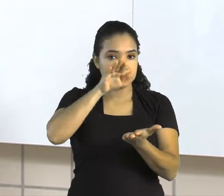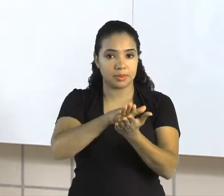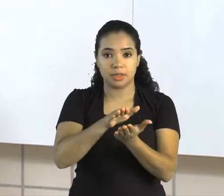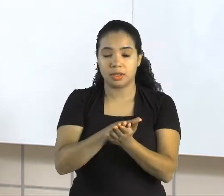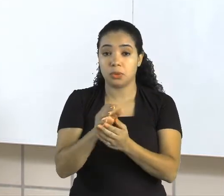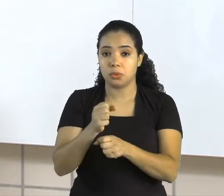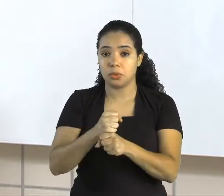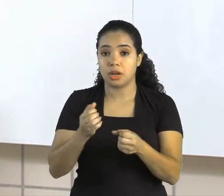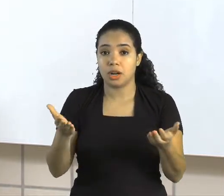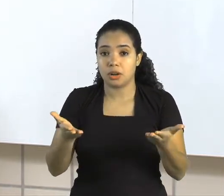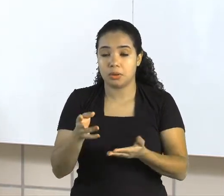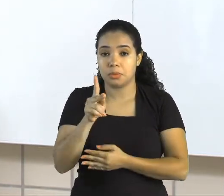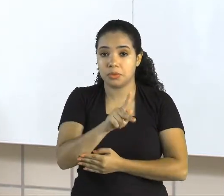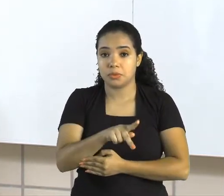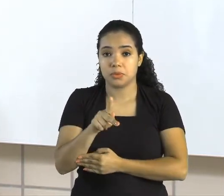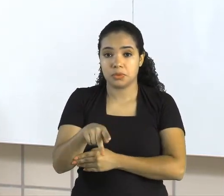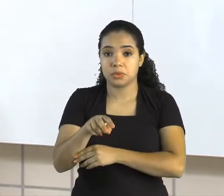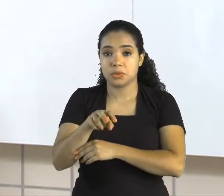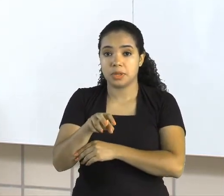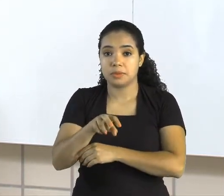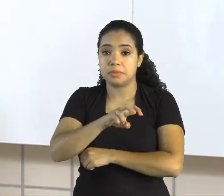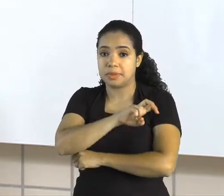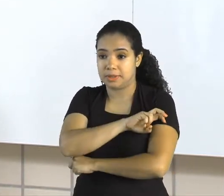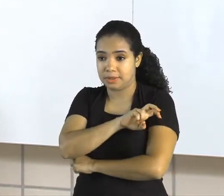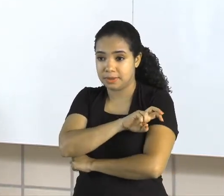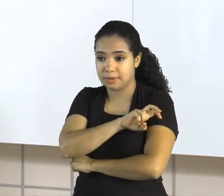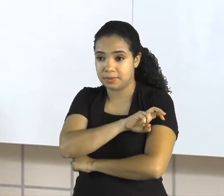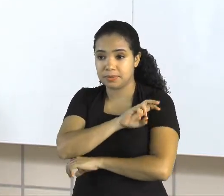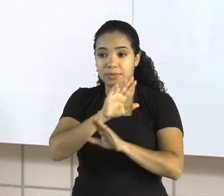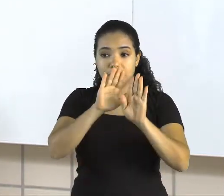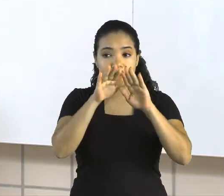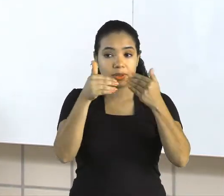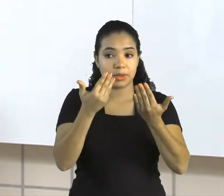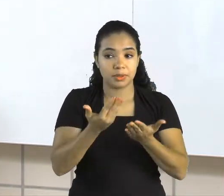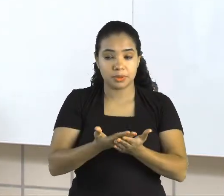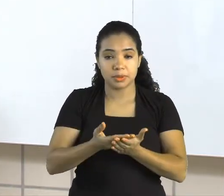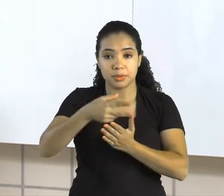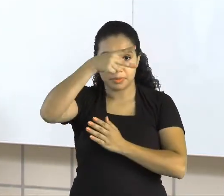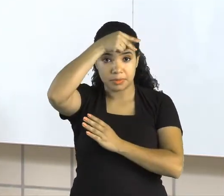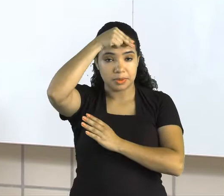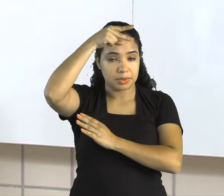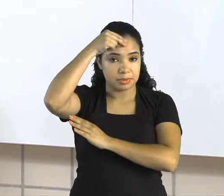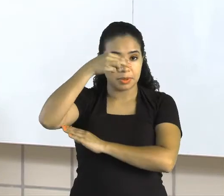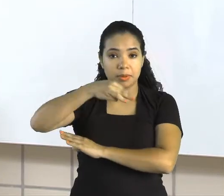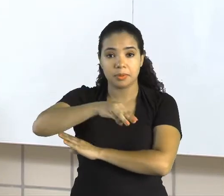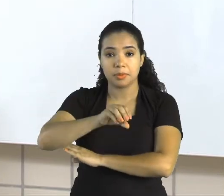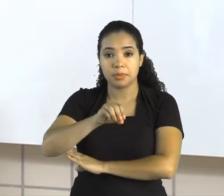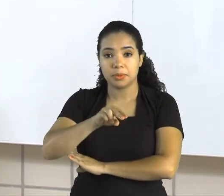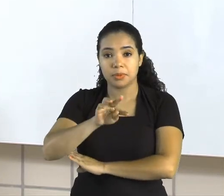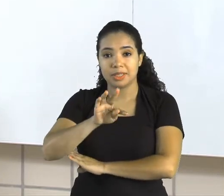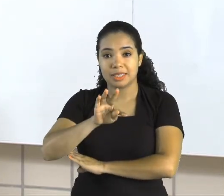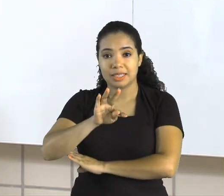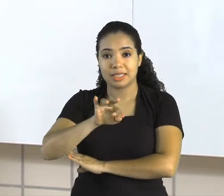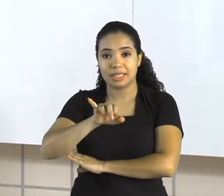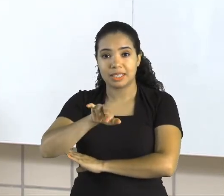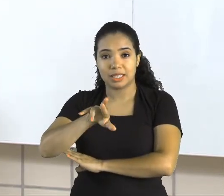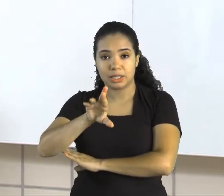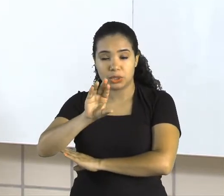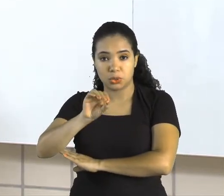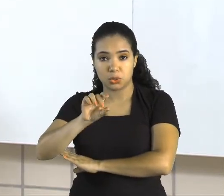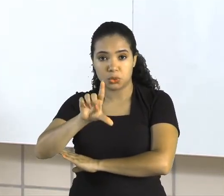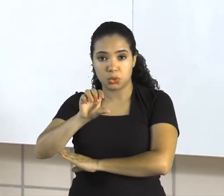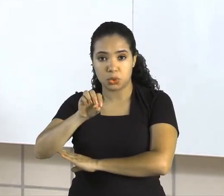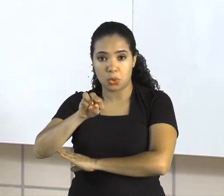como professora do 5º ano da Escola Municipal Monteiro Lobato. Vou estar junto com vocês para trabalharmos o